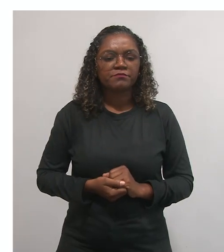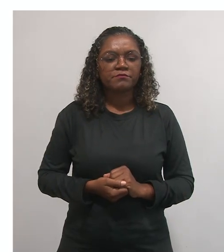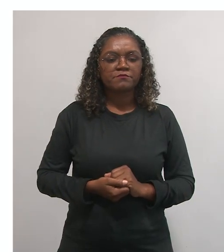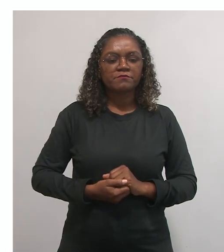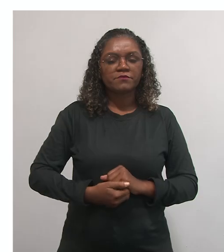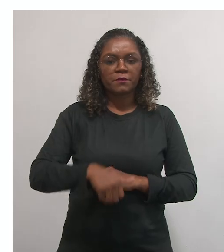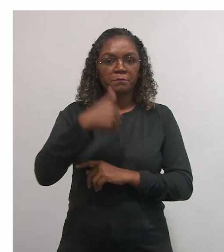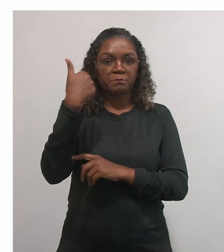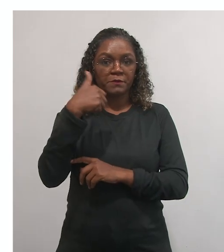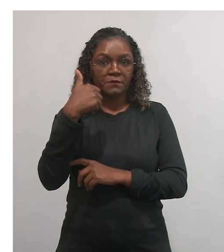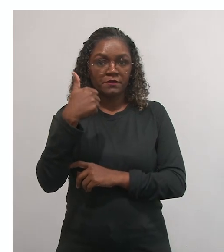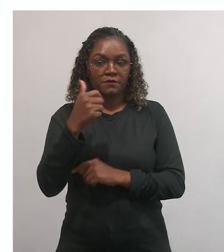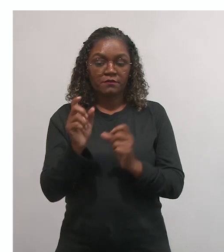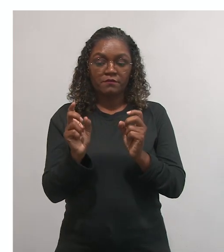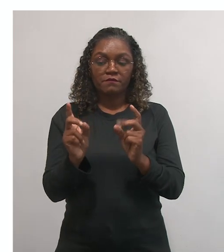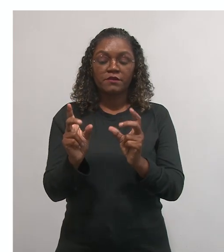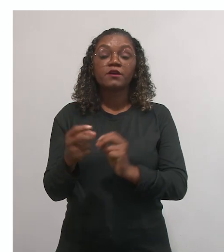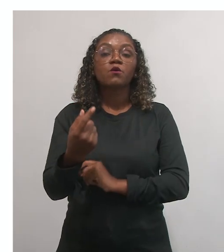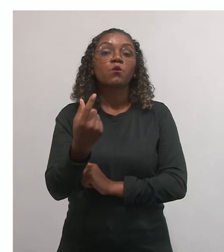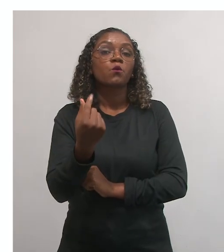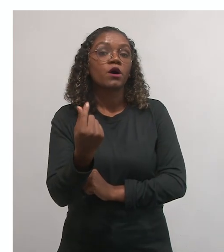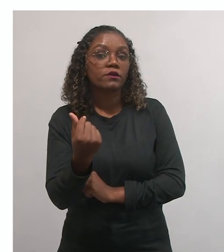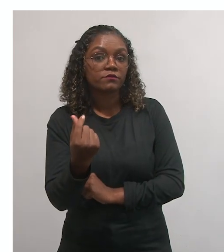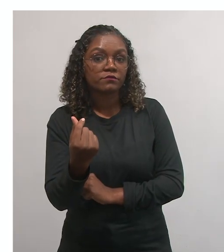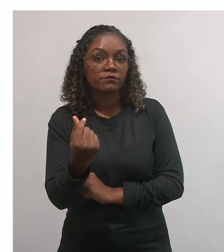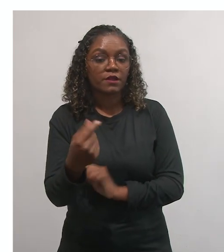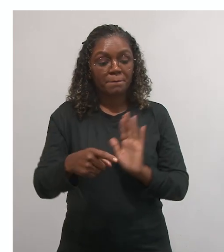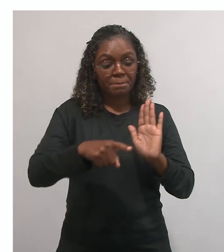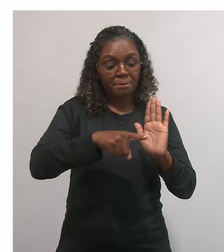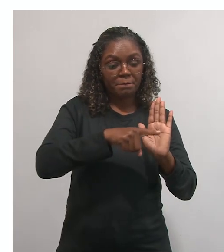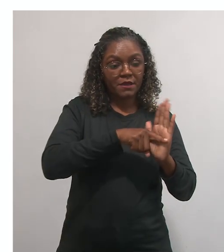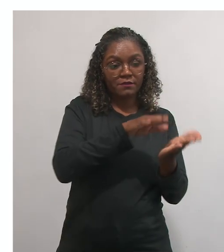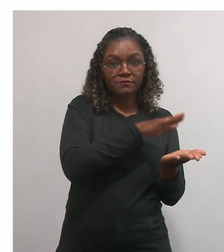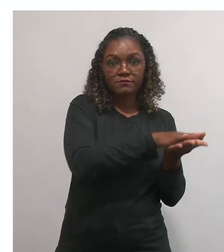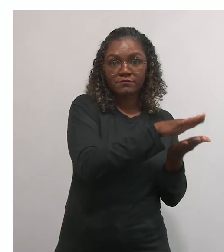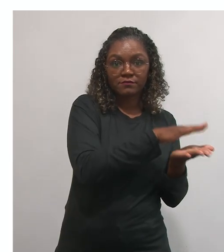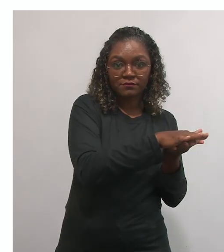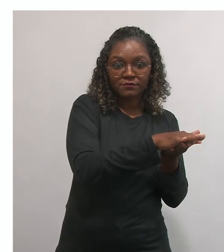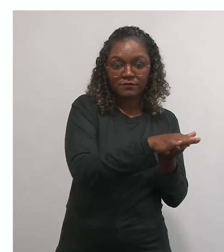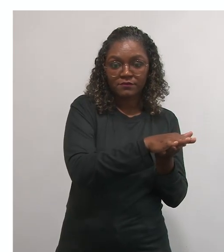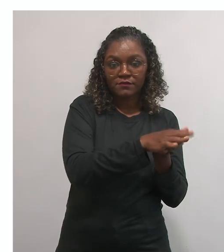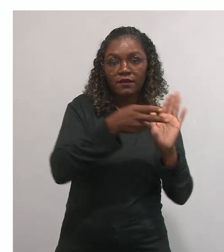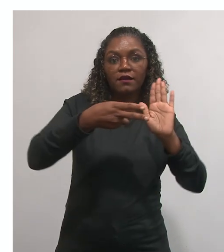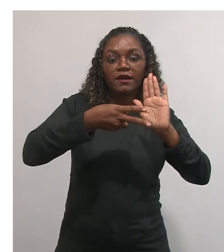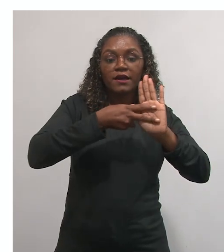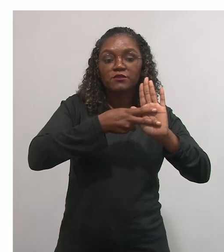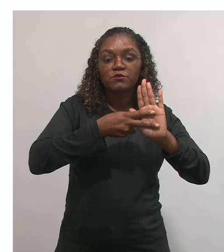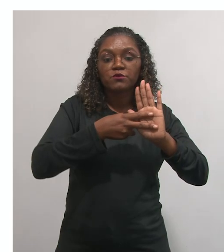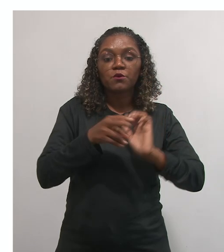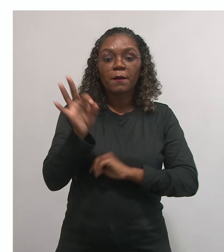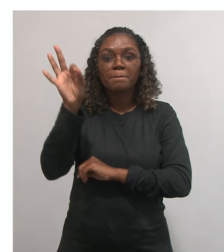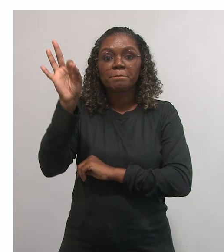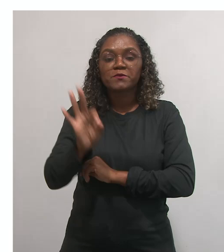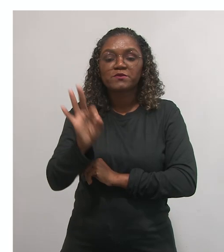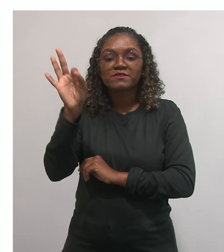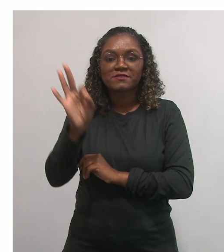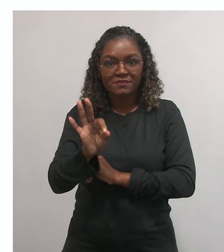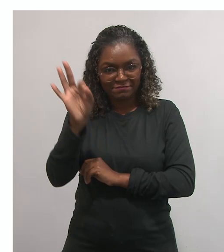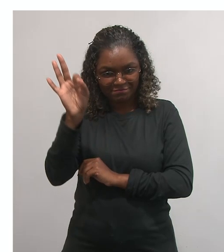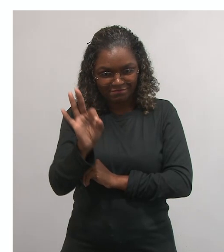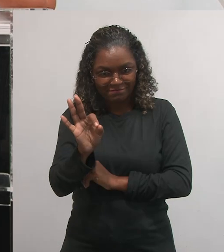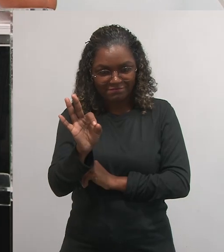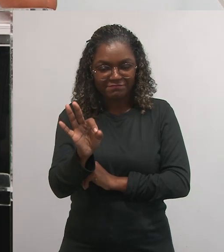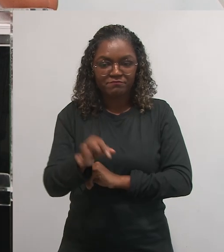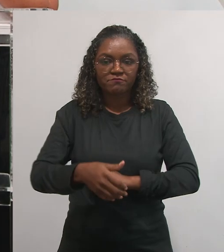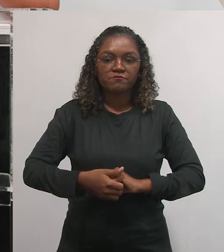ele pegou o preço de venda menos os gastos variáveis aí deu a margem de contribuição